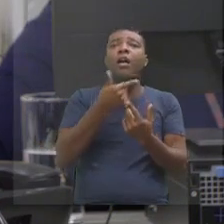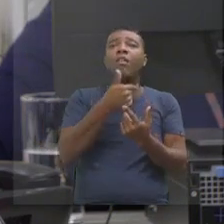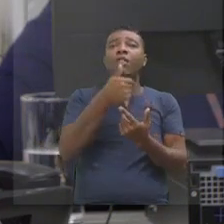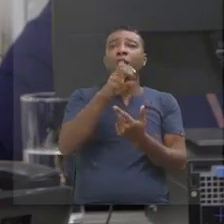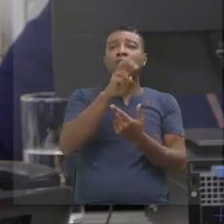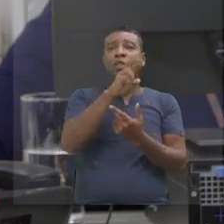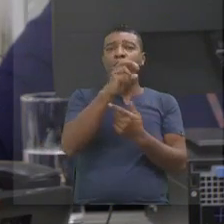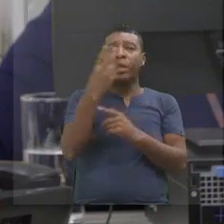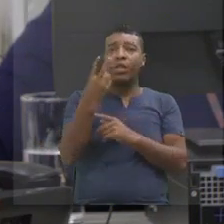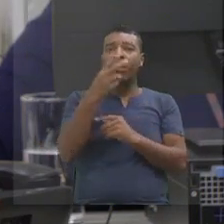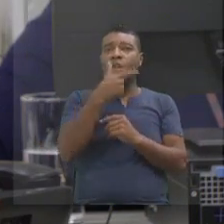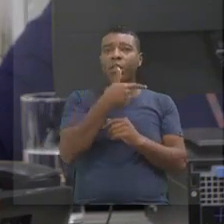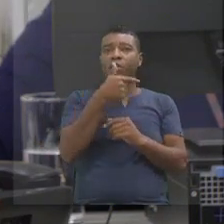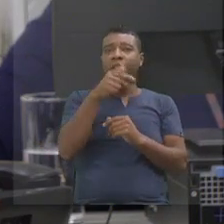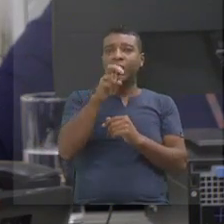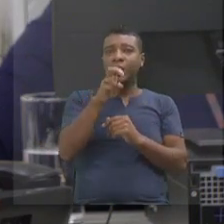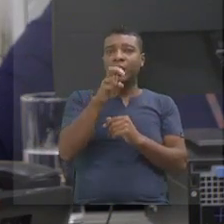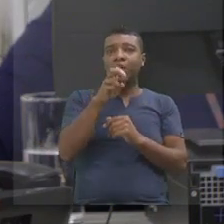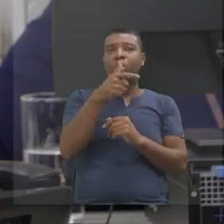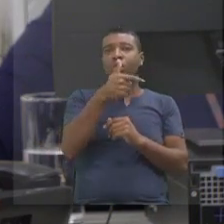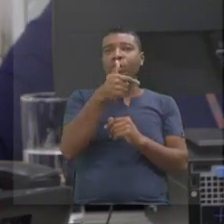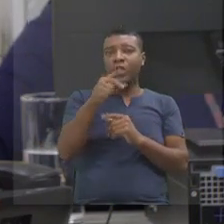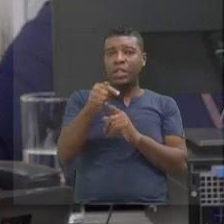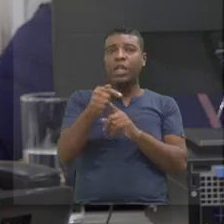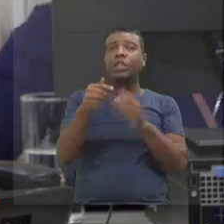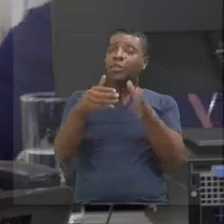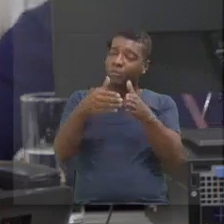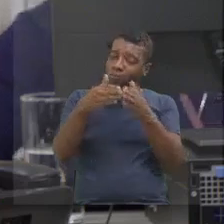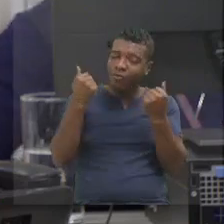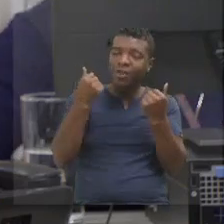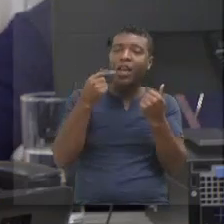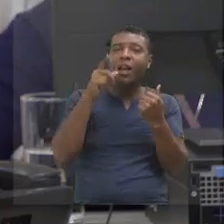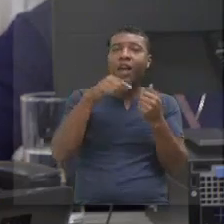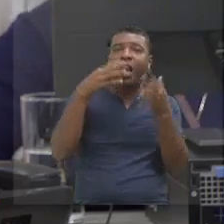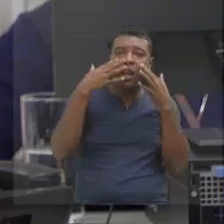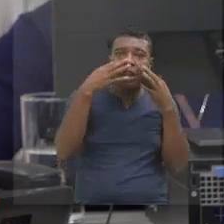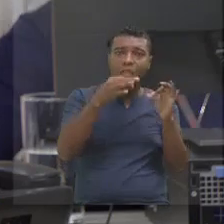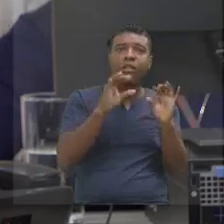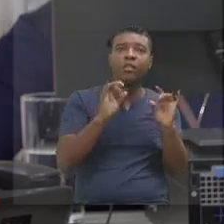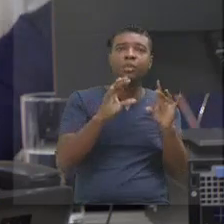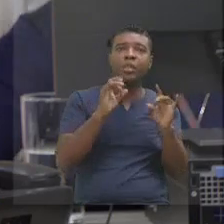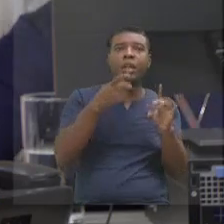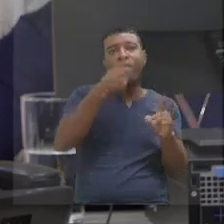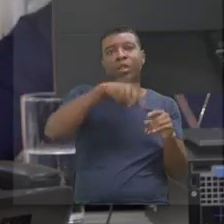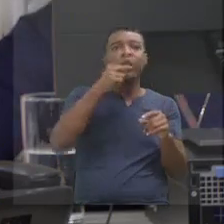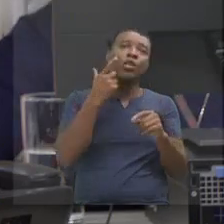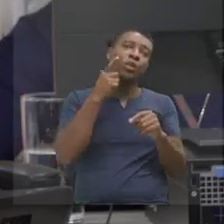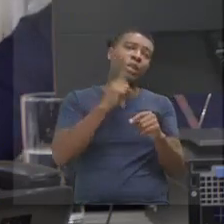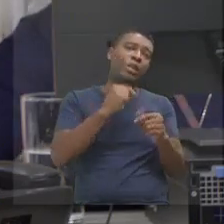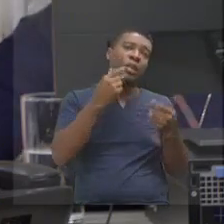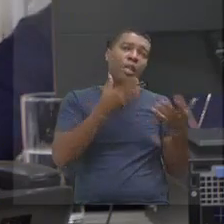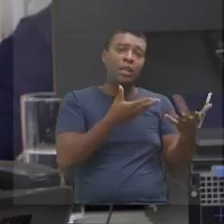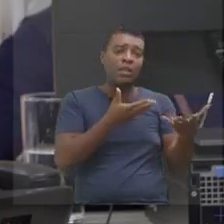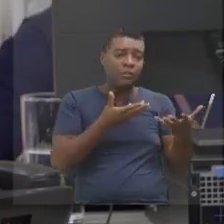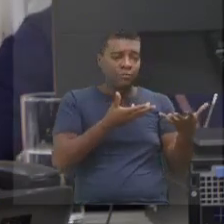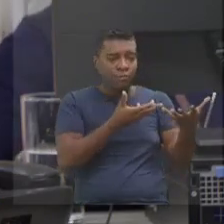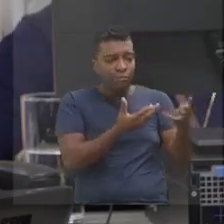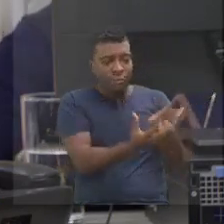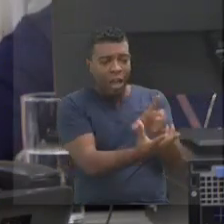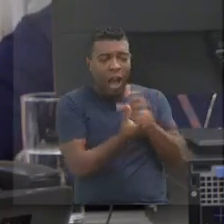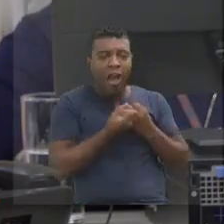para garantir o transporte então eu peço uma atenção especial para a gente estar atendendo essa população que precisa chegar